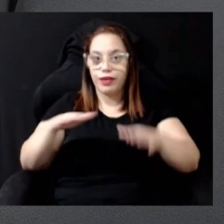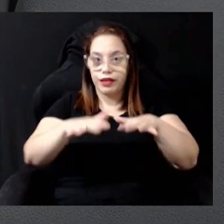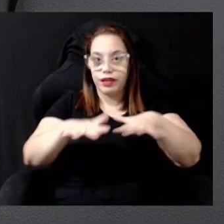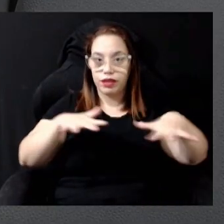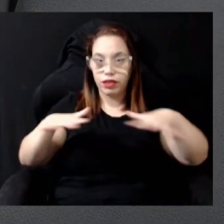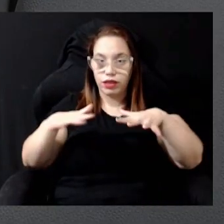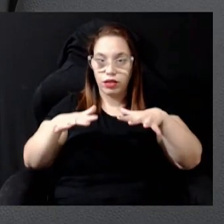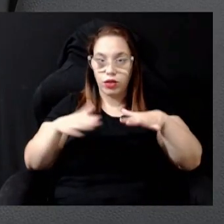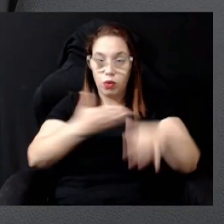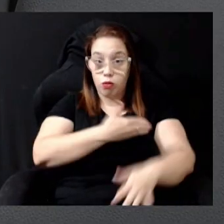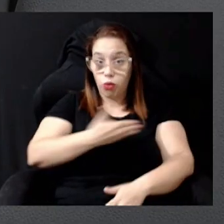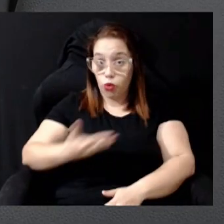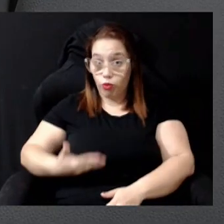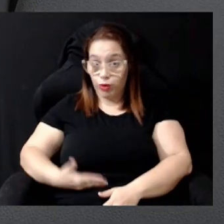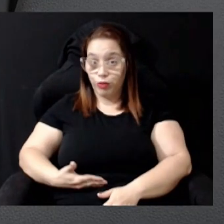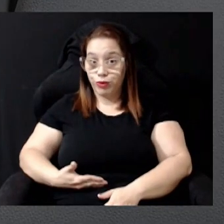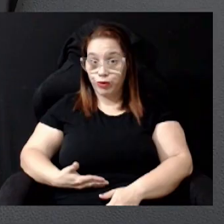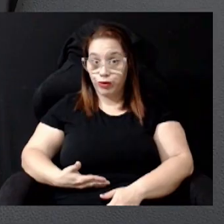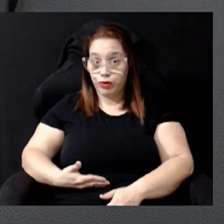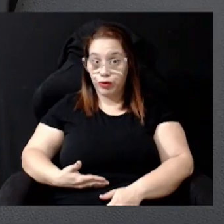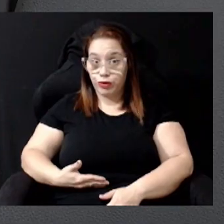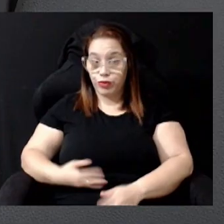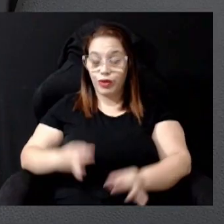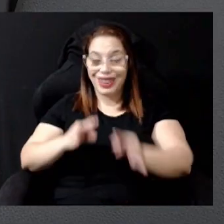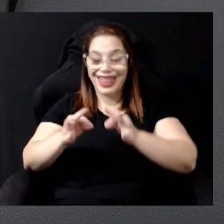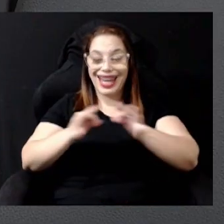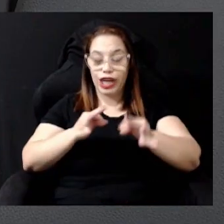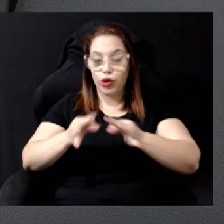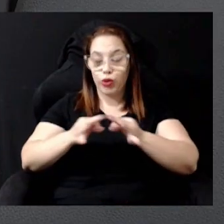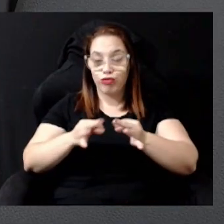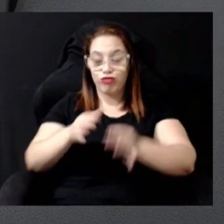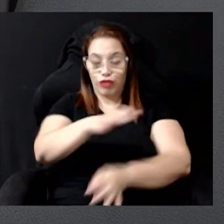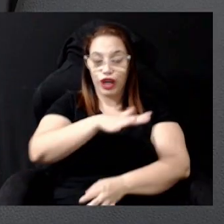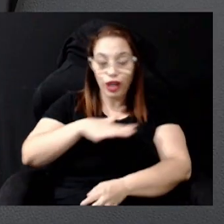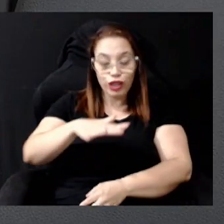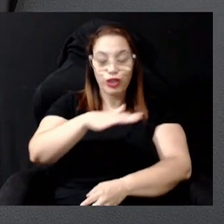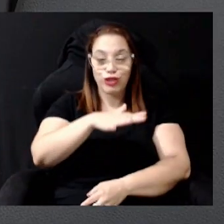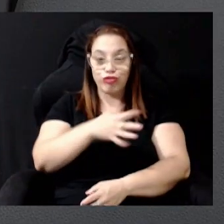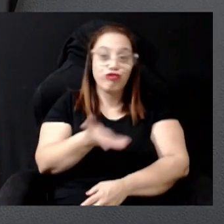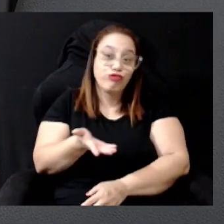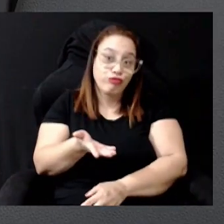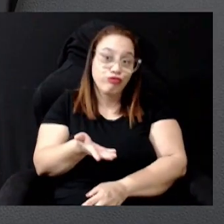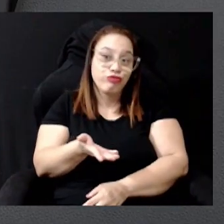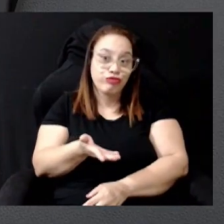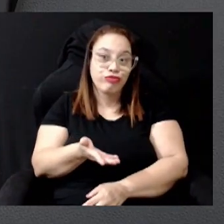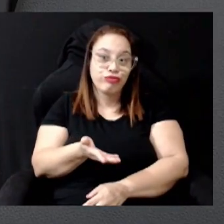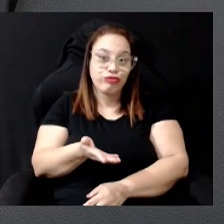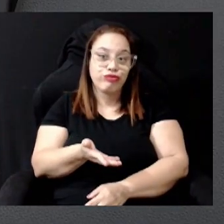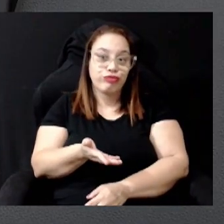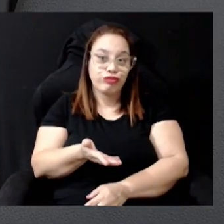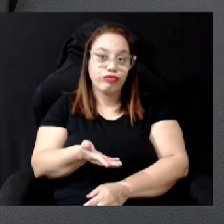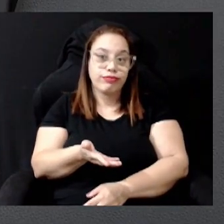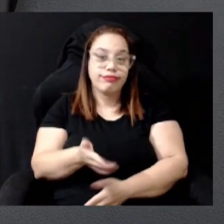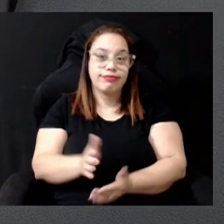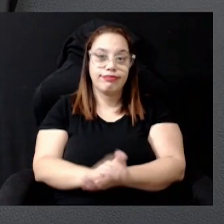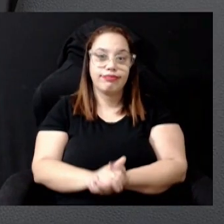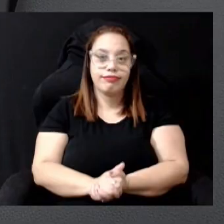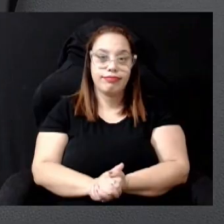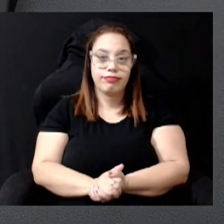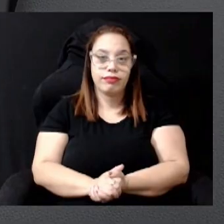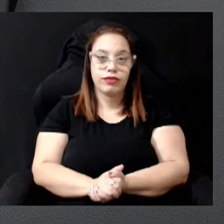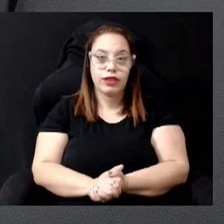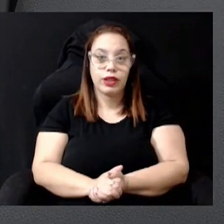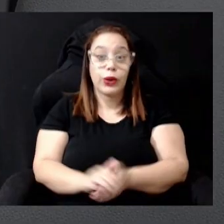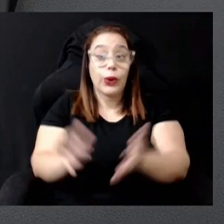público de ensino técnico naquela região. Então, nós estamos com bastante energia colocando